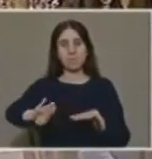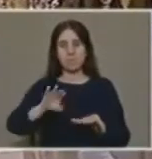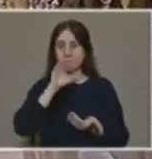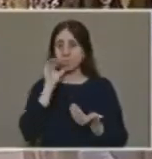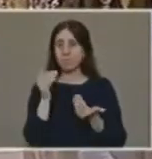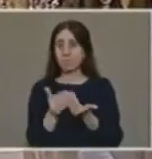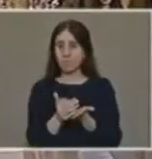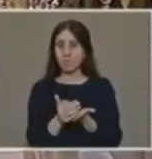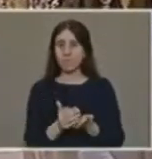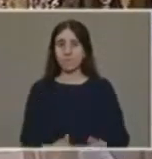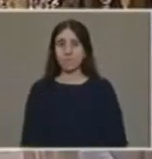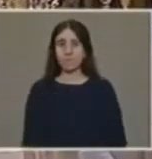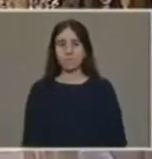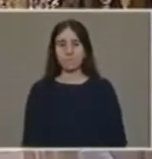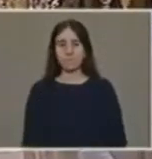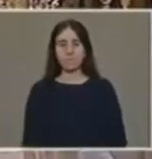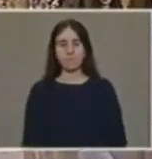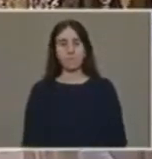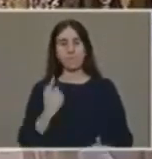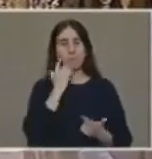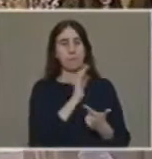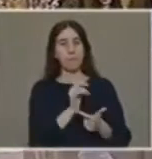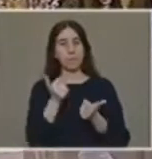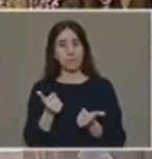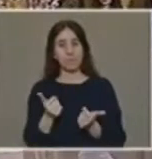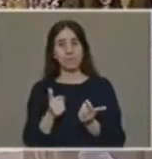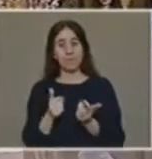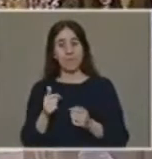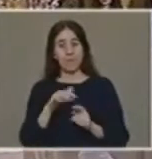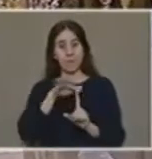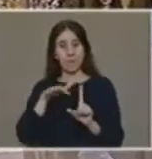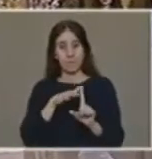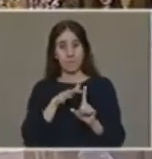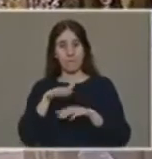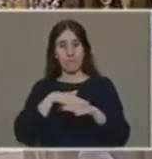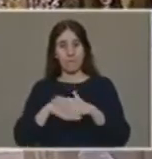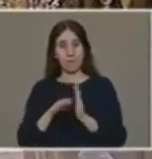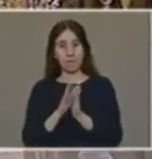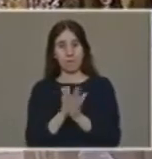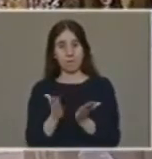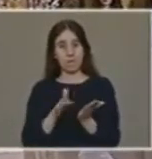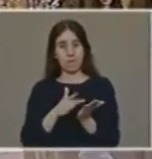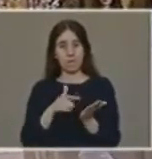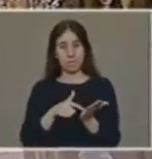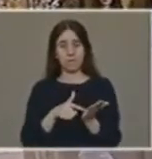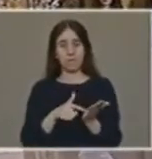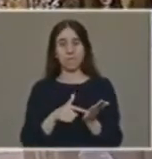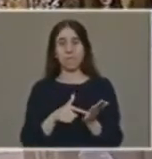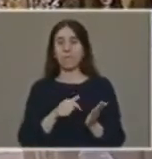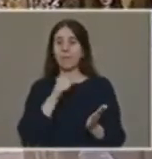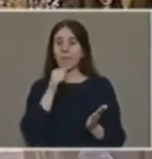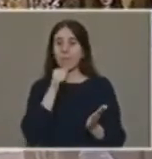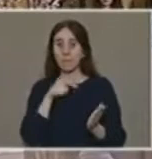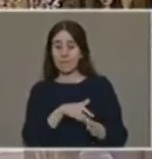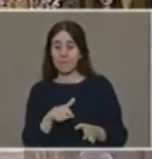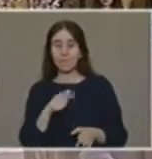morte. Como bem demonstra o livro dos Atos dos Apóstolos, cuja leitura é proclamada nas celebrações deste